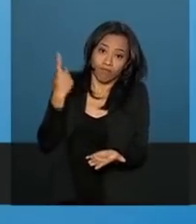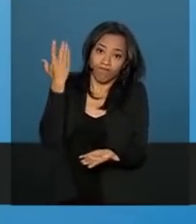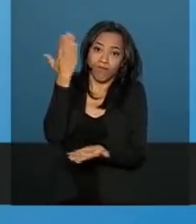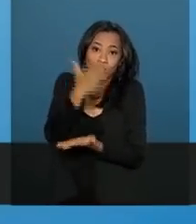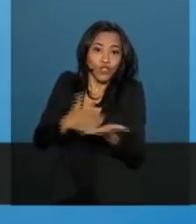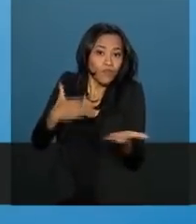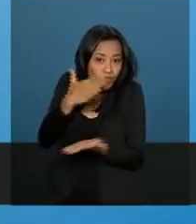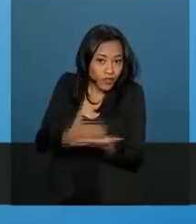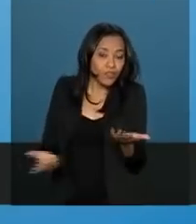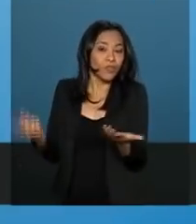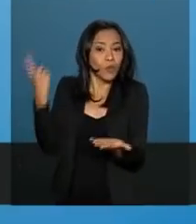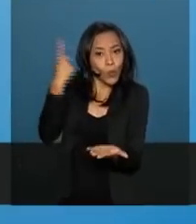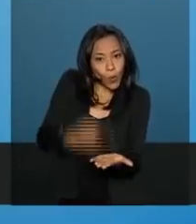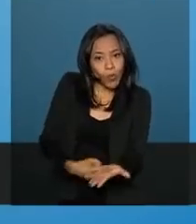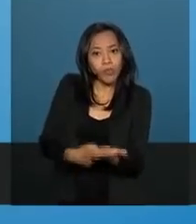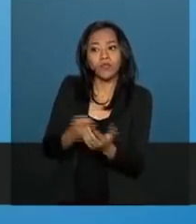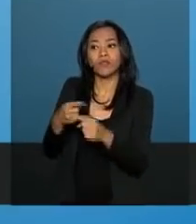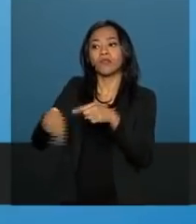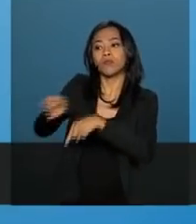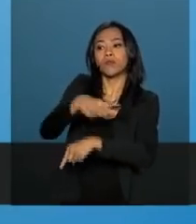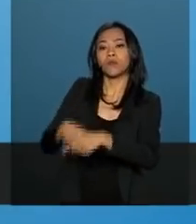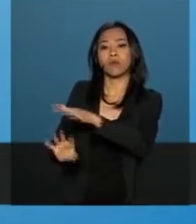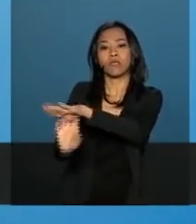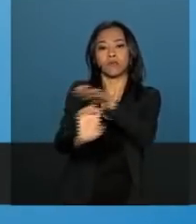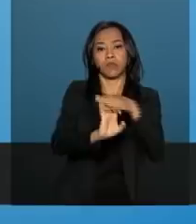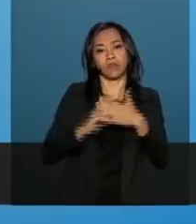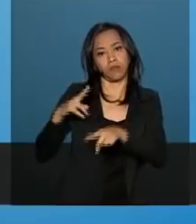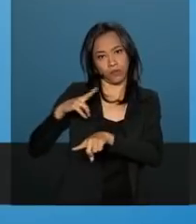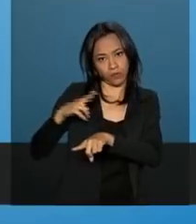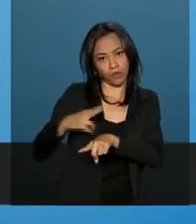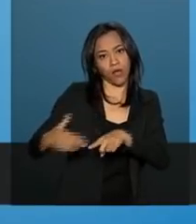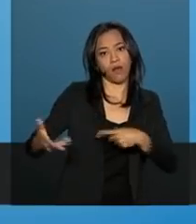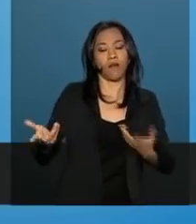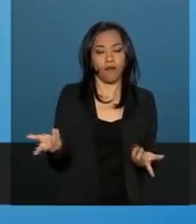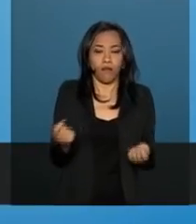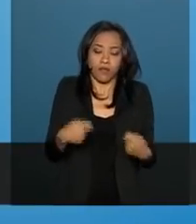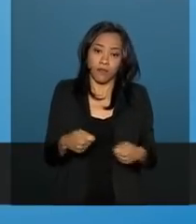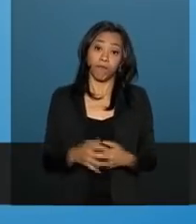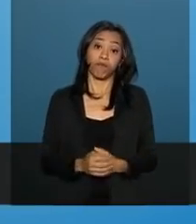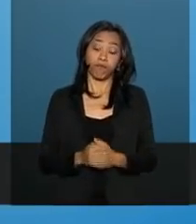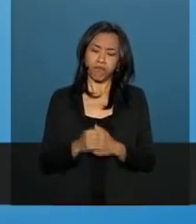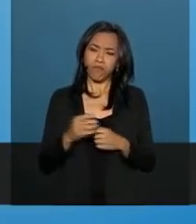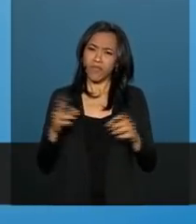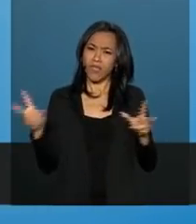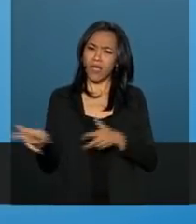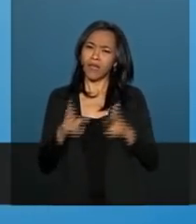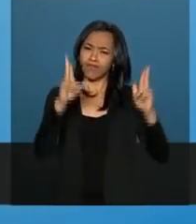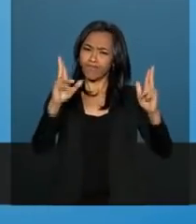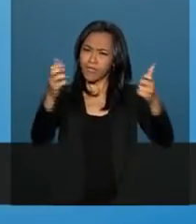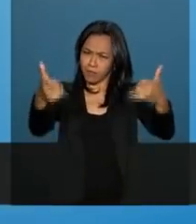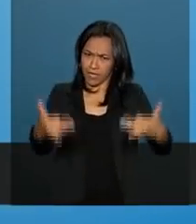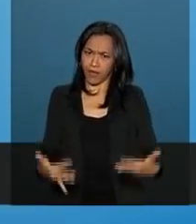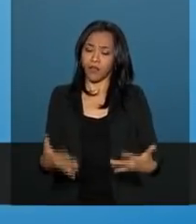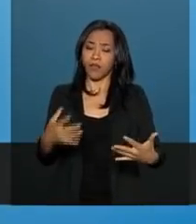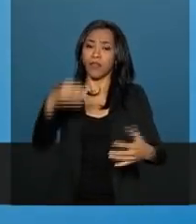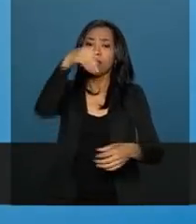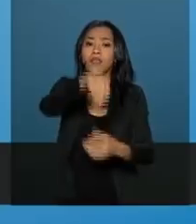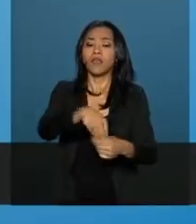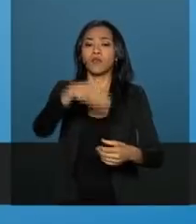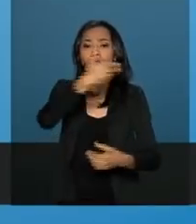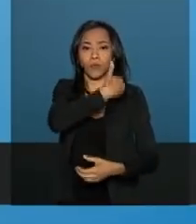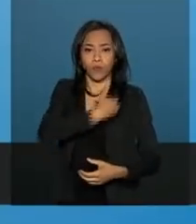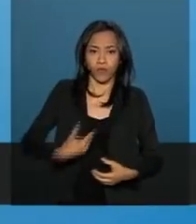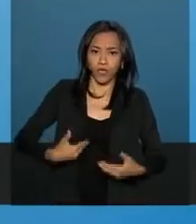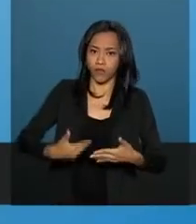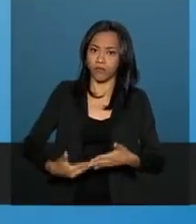é interessante notar, senhores ministros, que na administração pública nós tivemos, logo lá